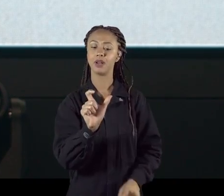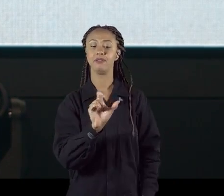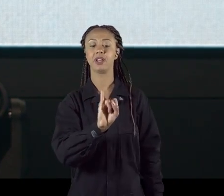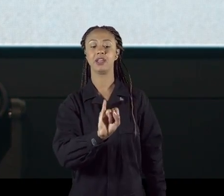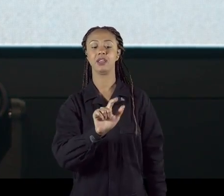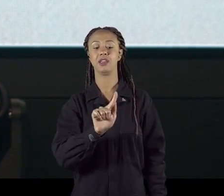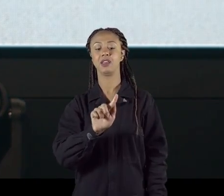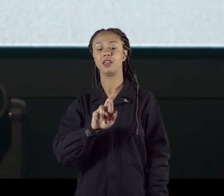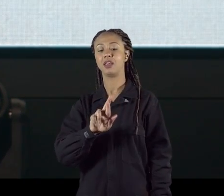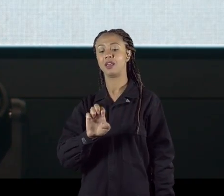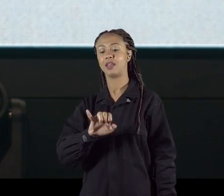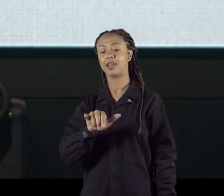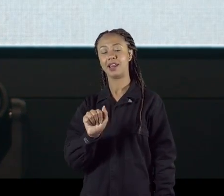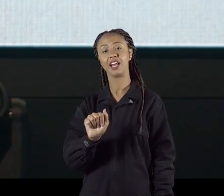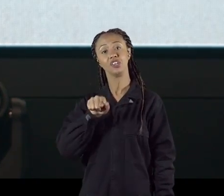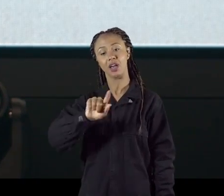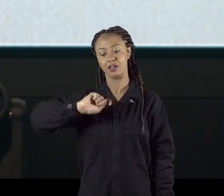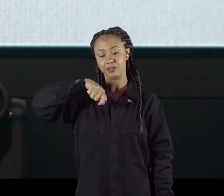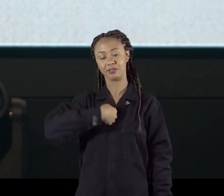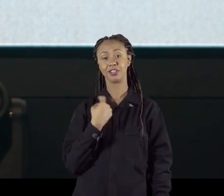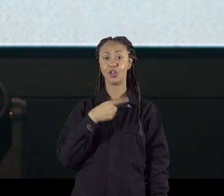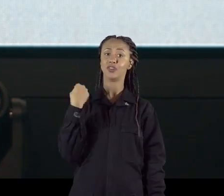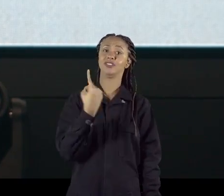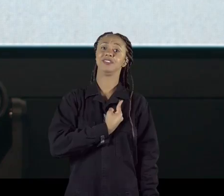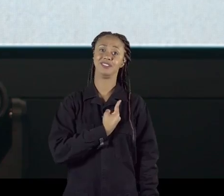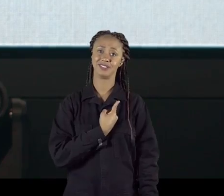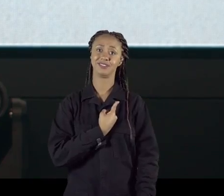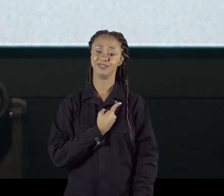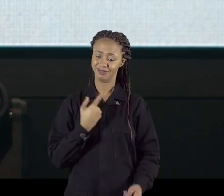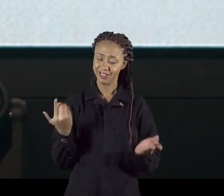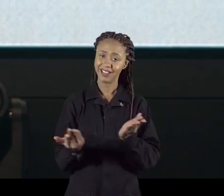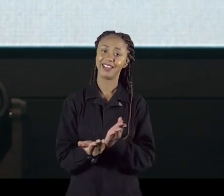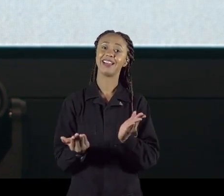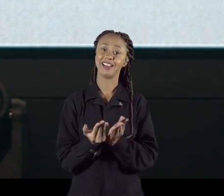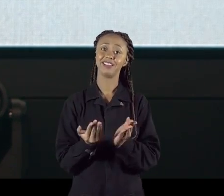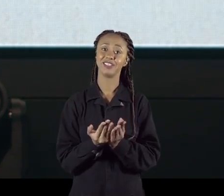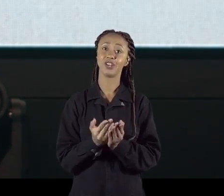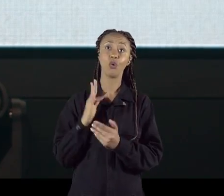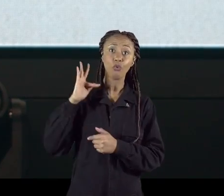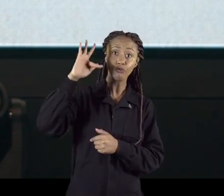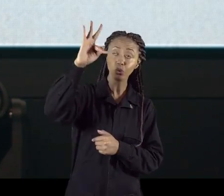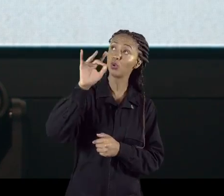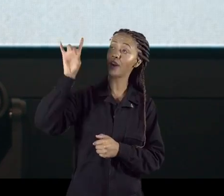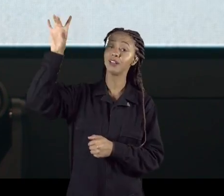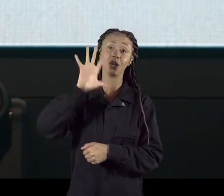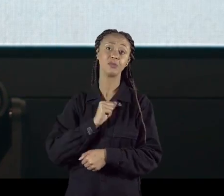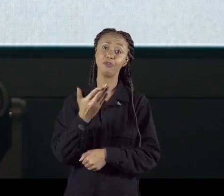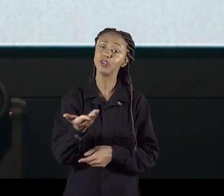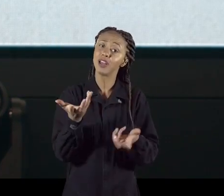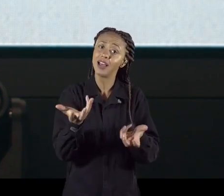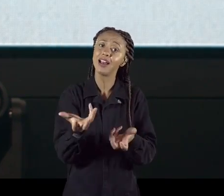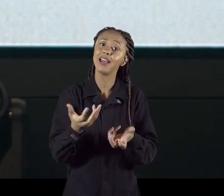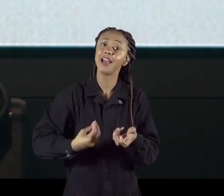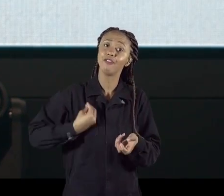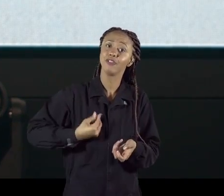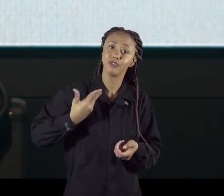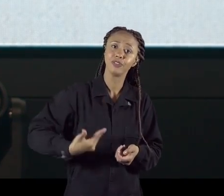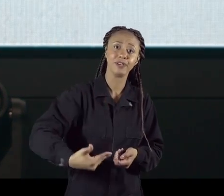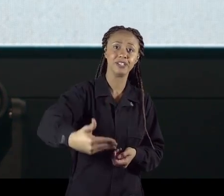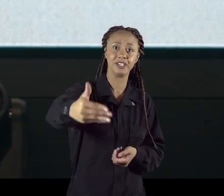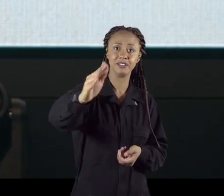temos um lindo destino para você porque ele te ama O que que você fechasse seus olhos